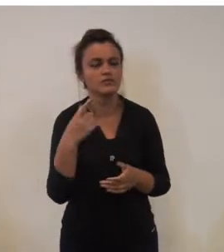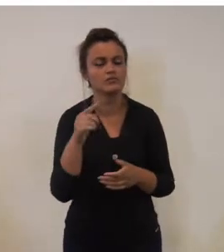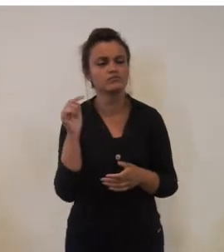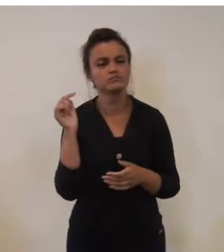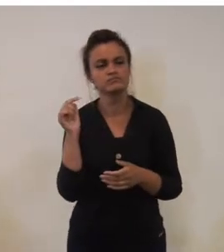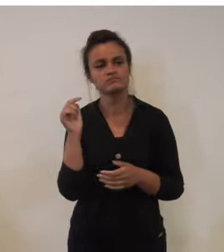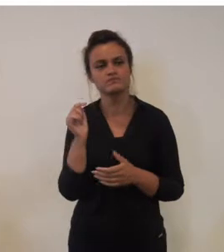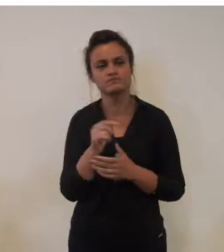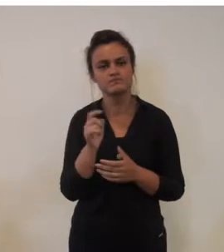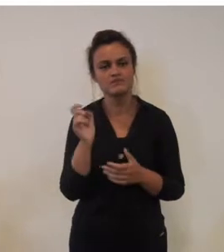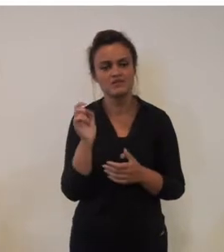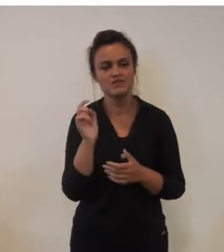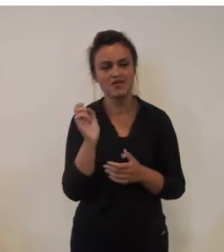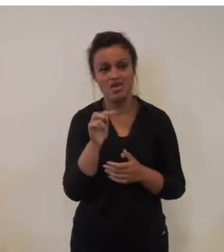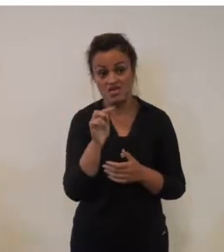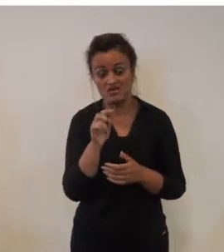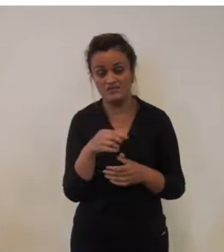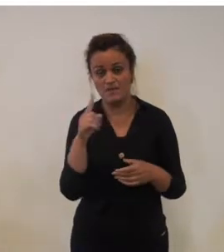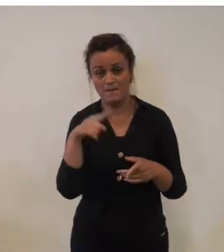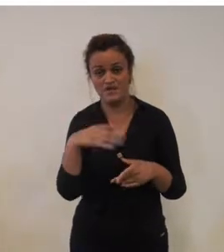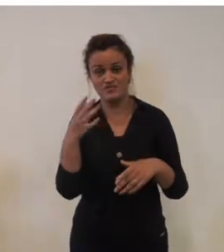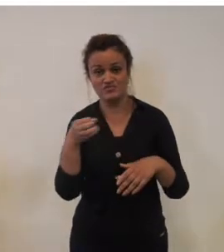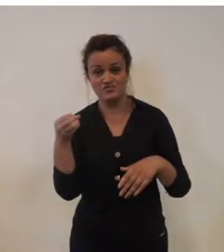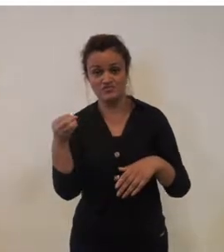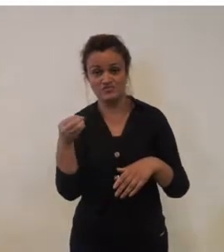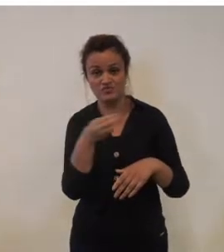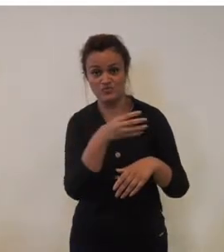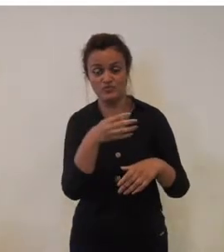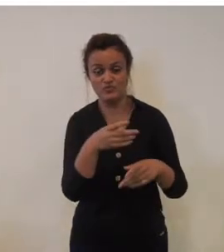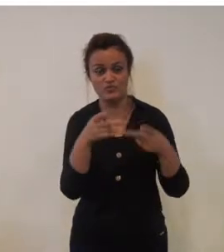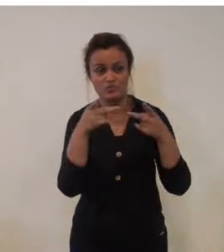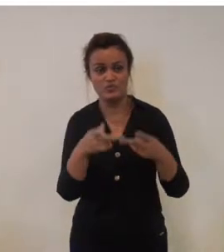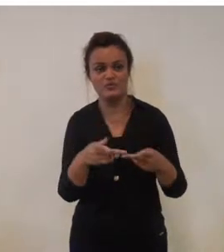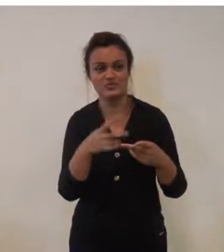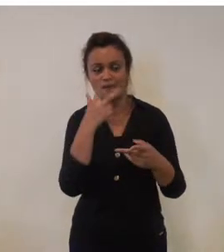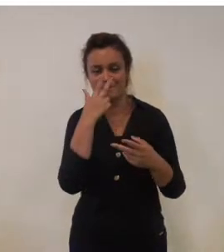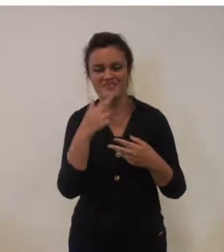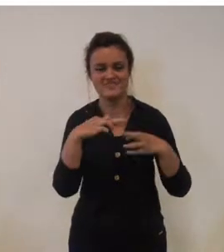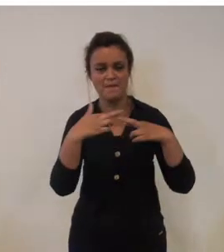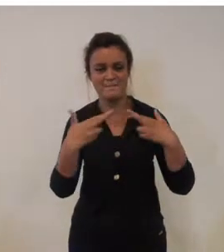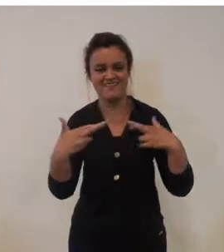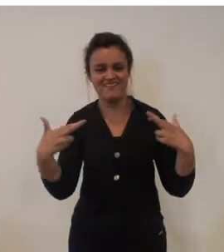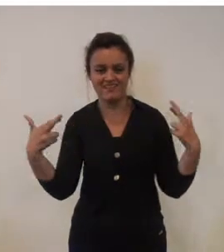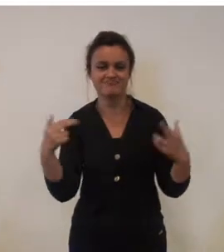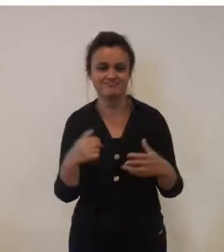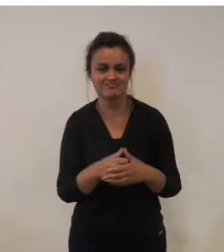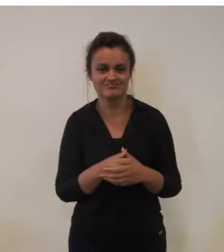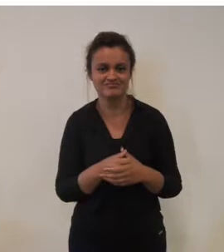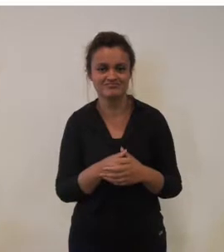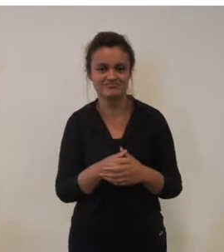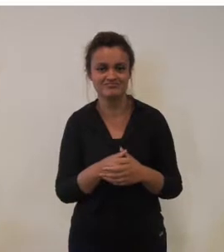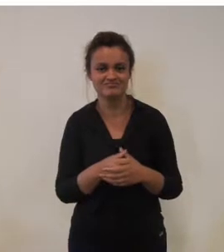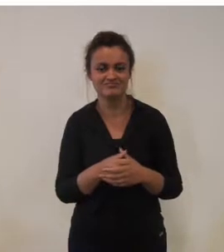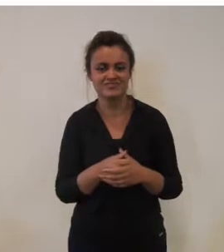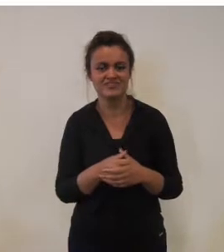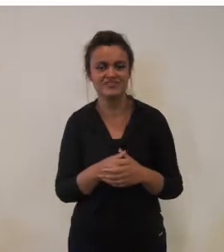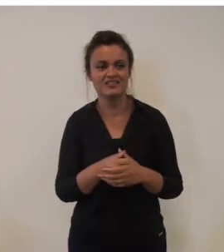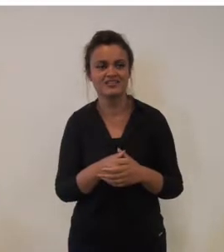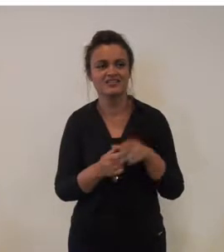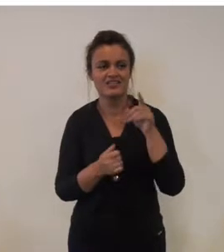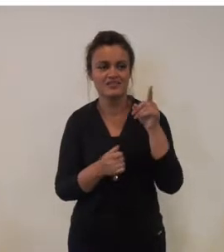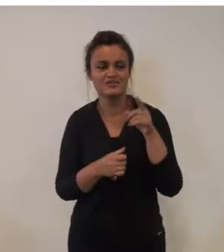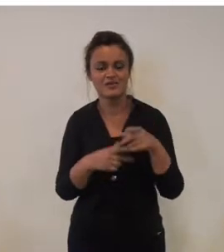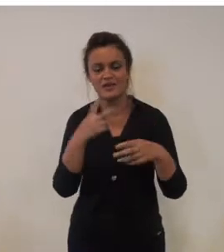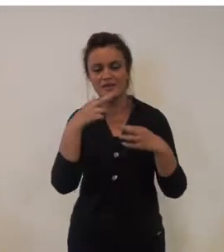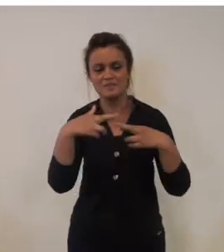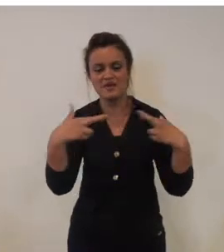Prosur, que é o mais novo componente desse espaguete, né? O problema também é saber bem qual é o